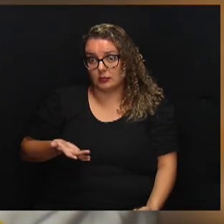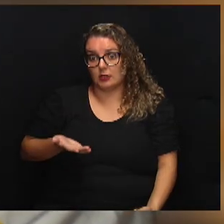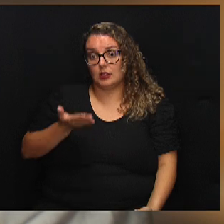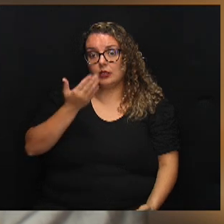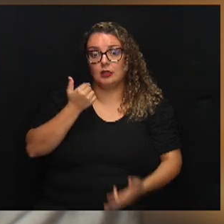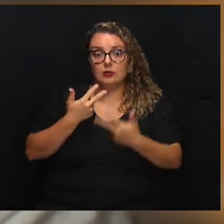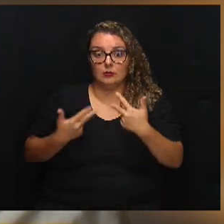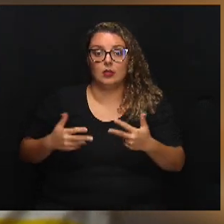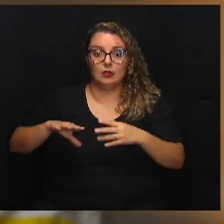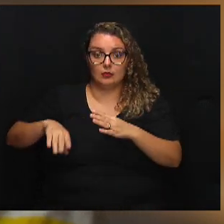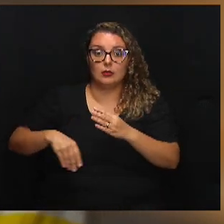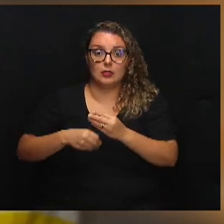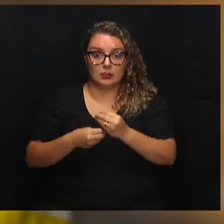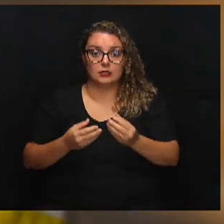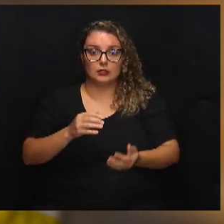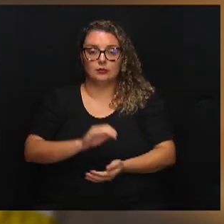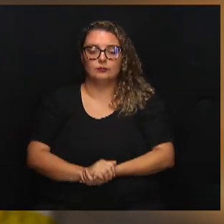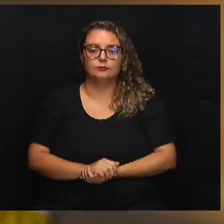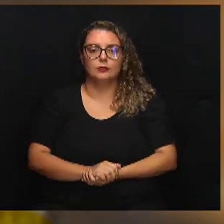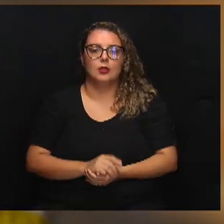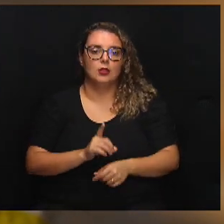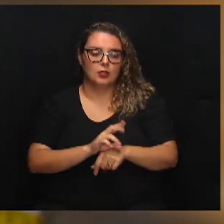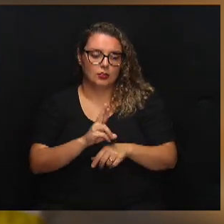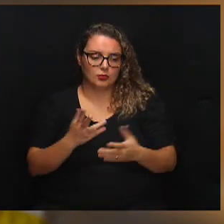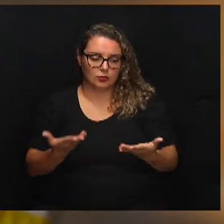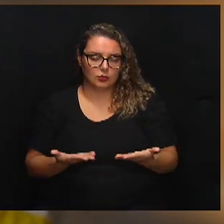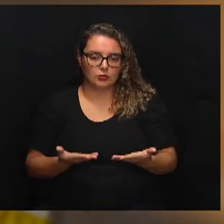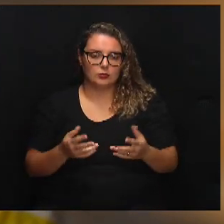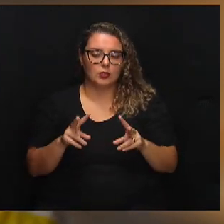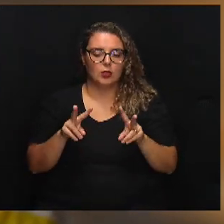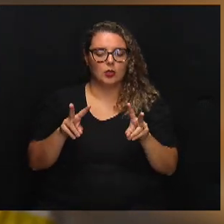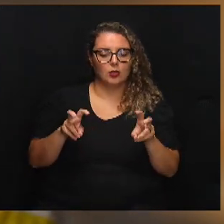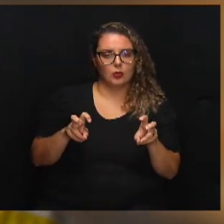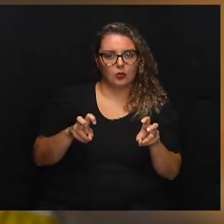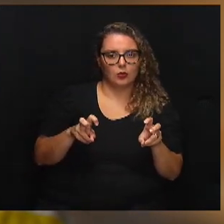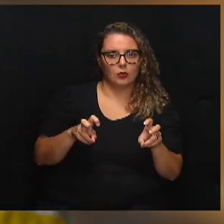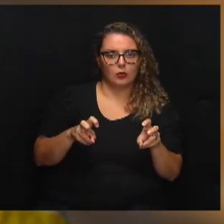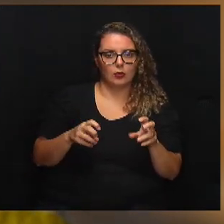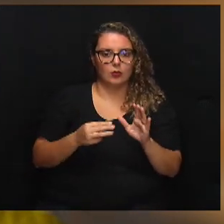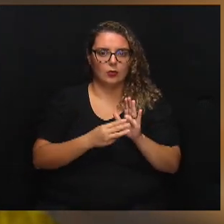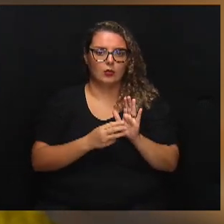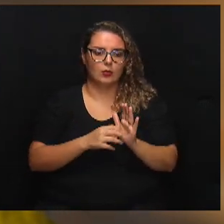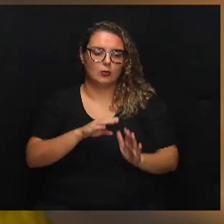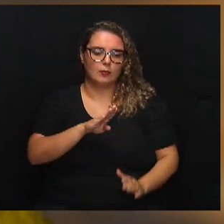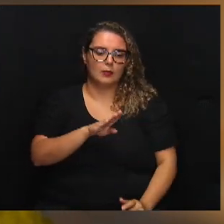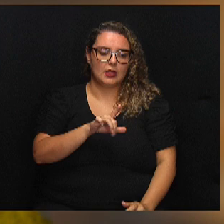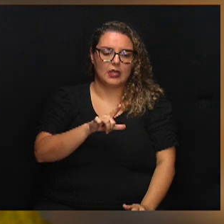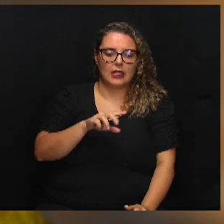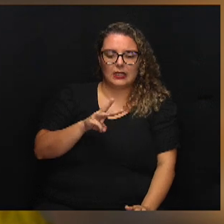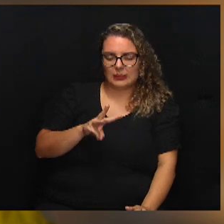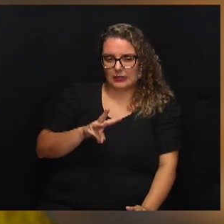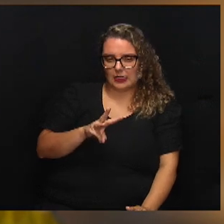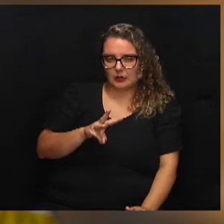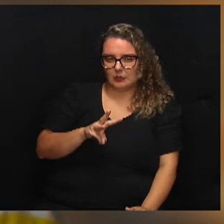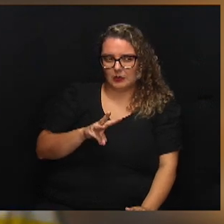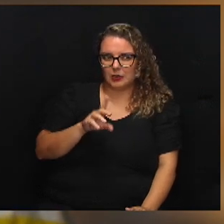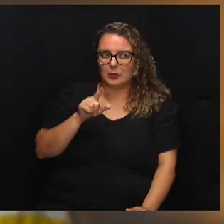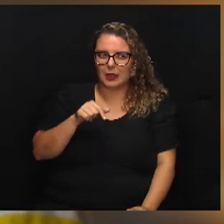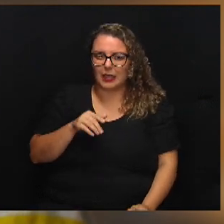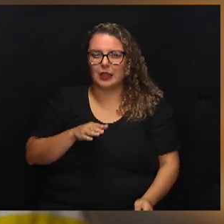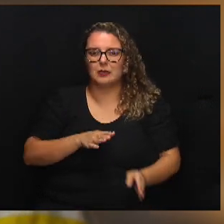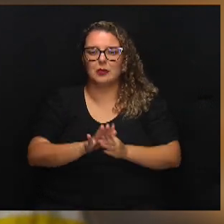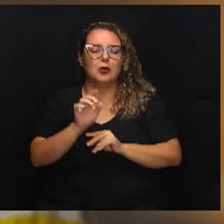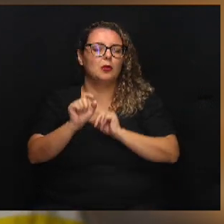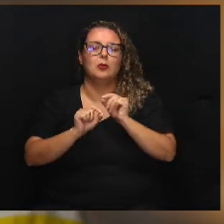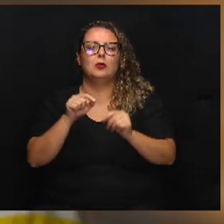alimentação complementar. Doutor, agora, aquele chamado método BLW, ele é aconselhável? O que ele